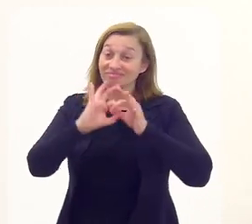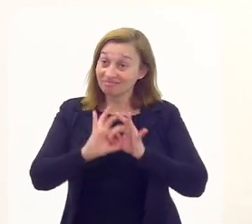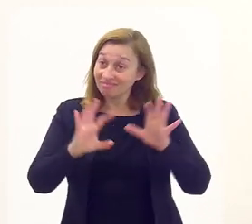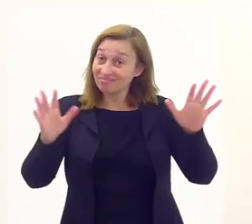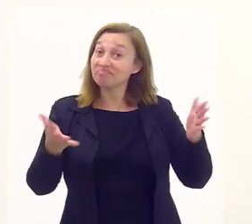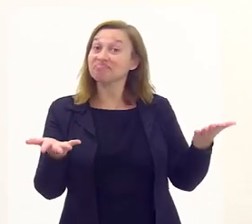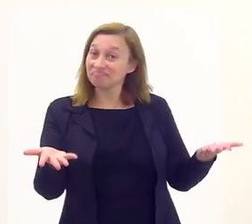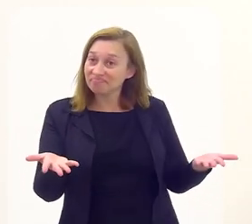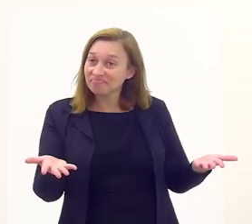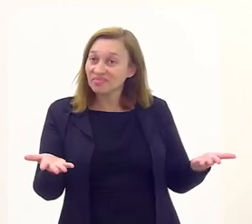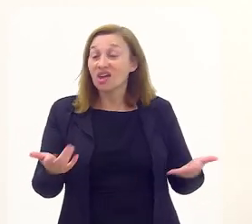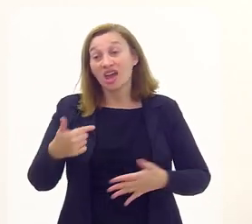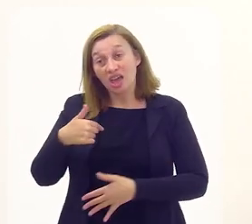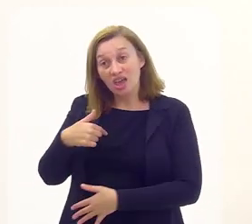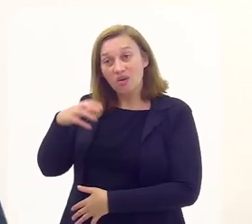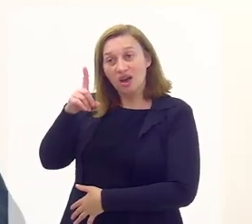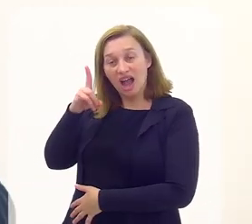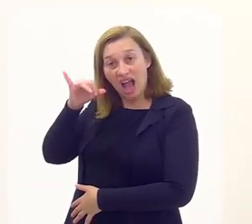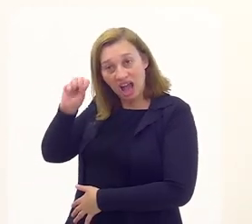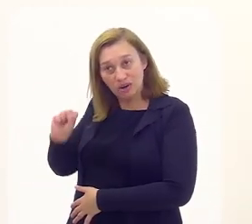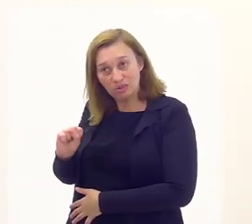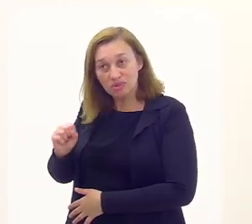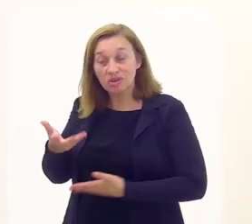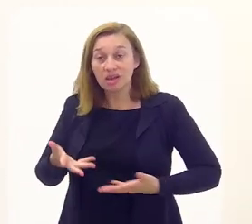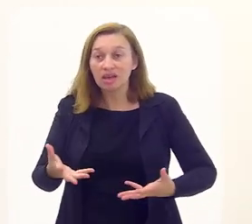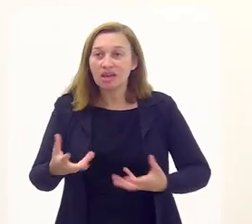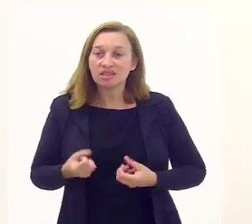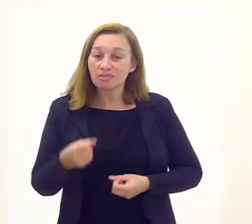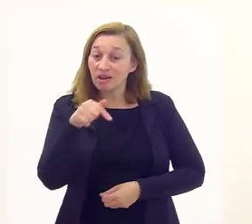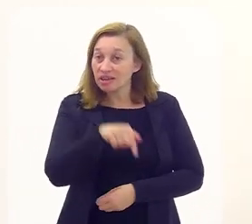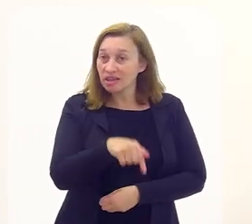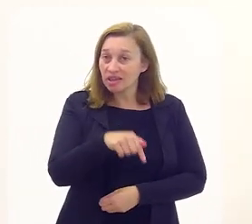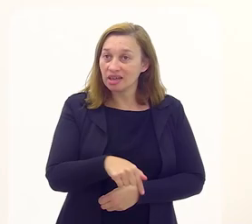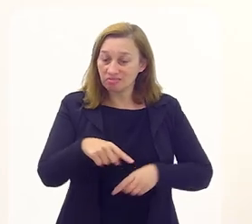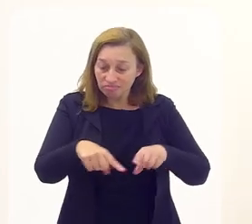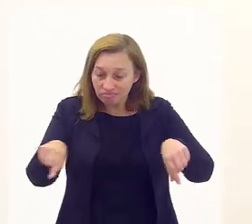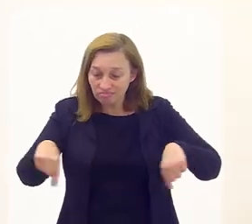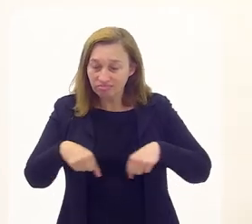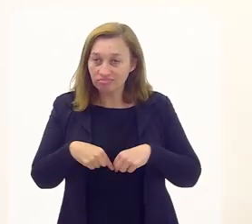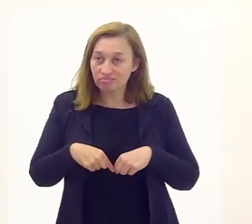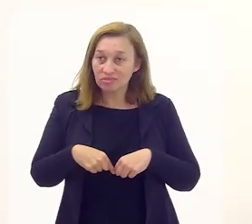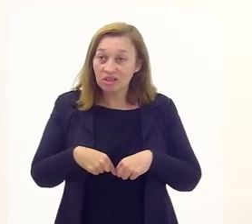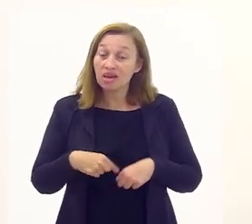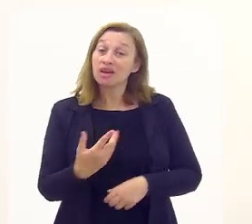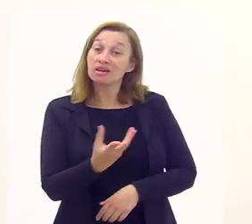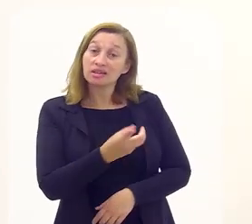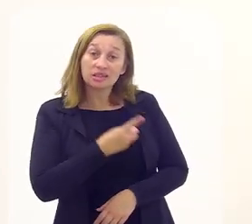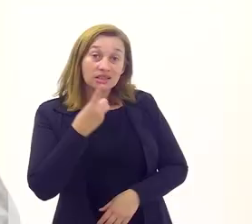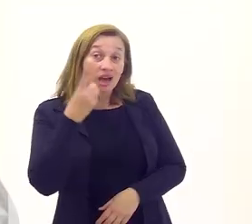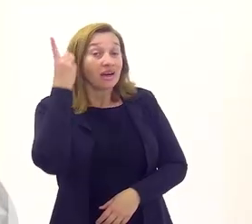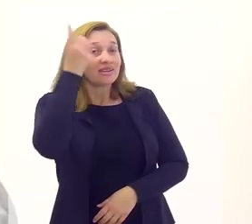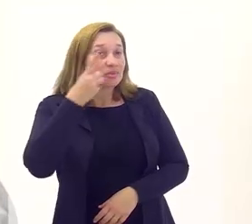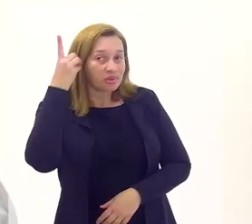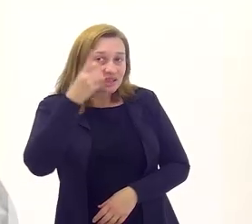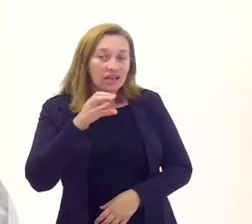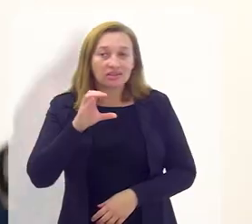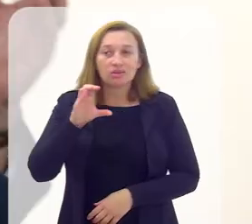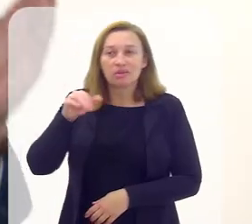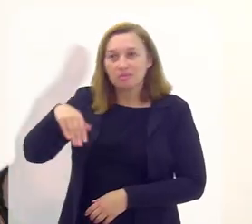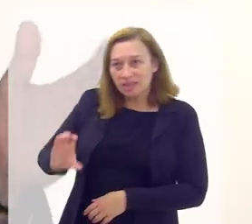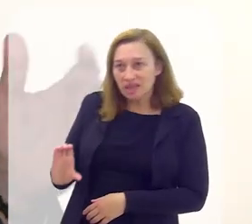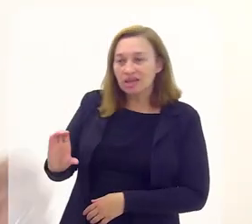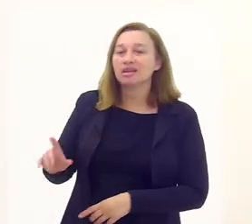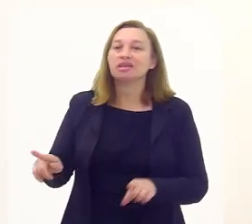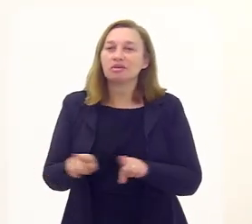da Democracia. Para isso, eu, Carlos Nicodemos, recebo aqui no nosso estúdio nosso querido deputado Carlos Mink